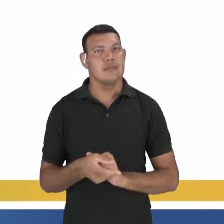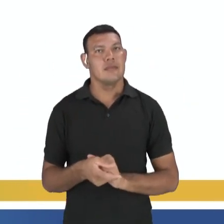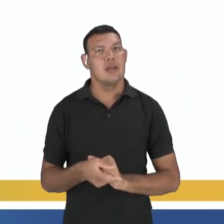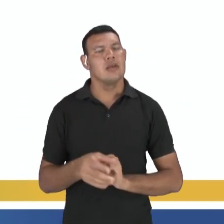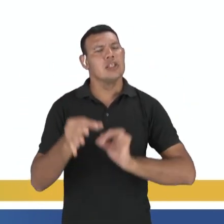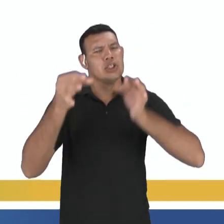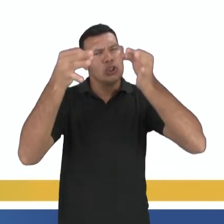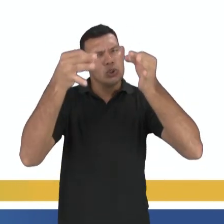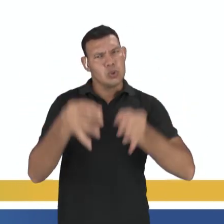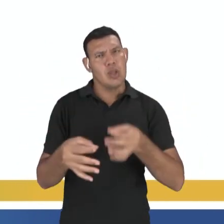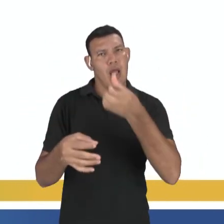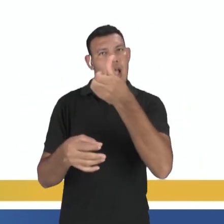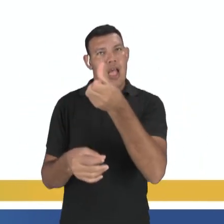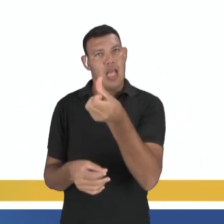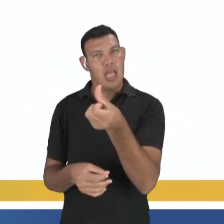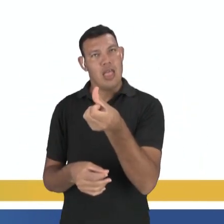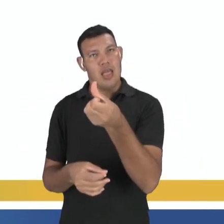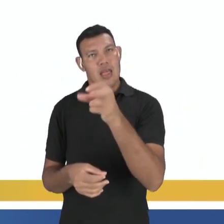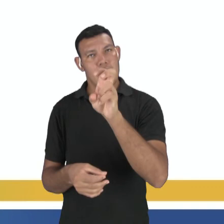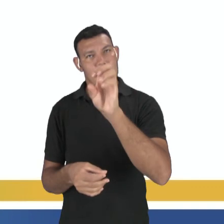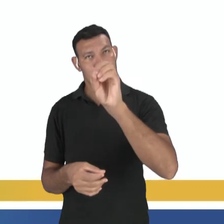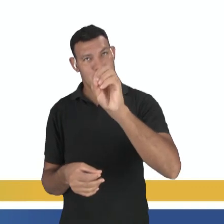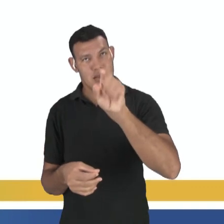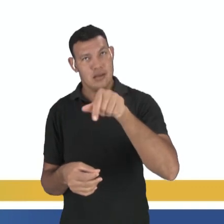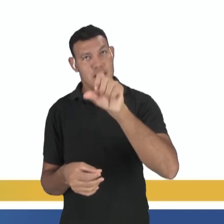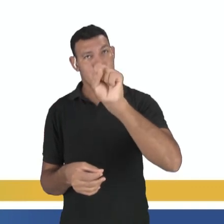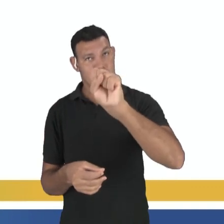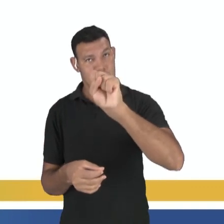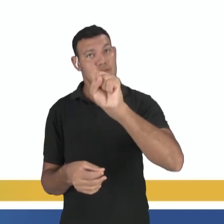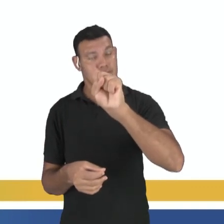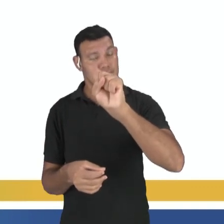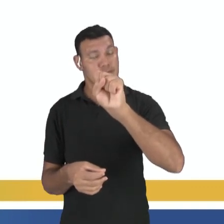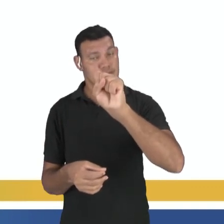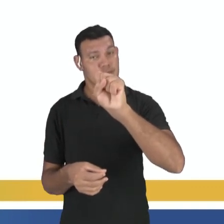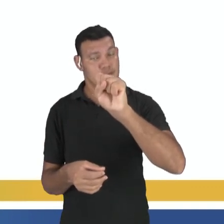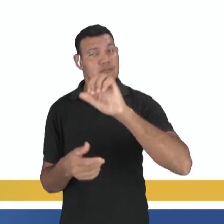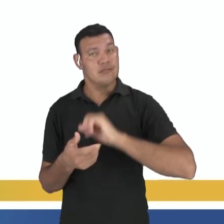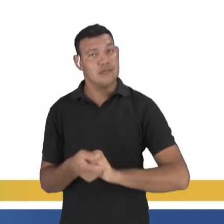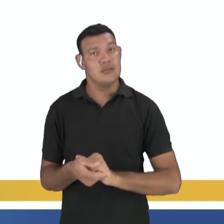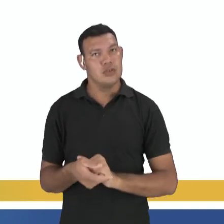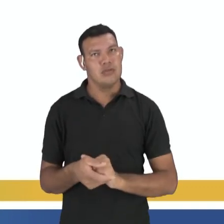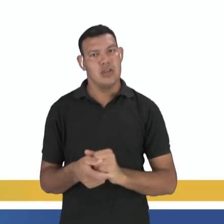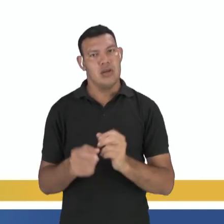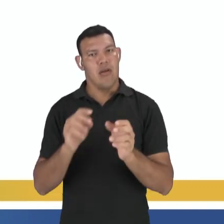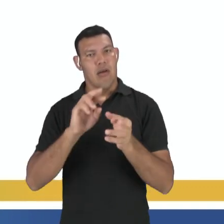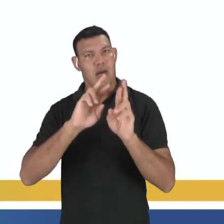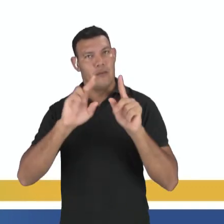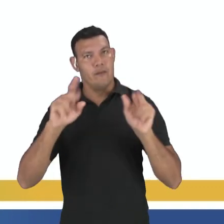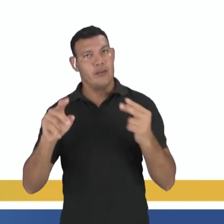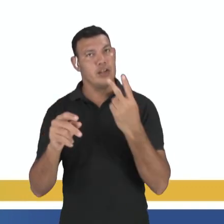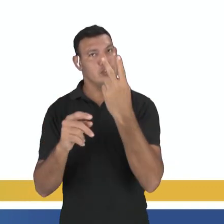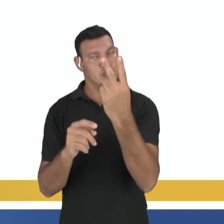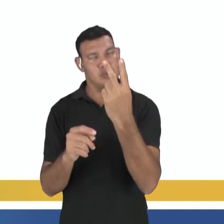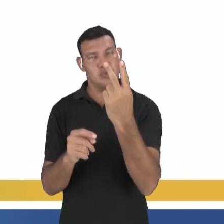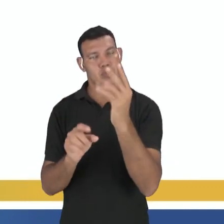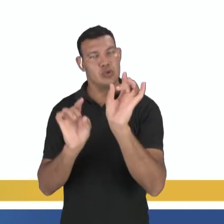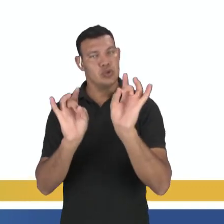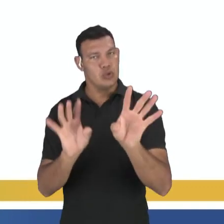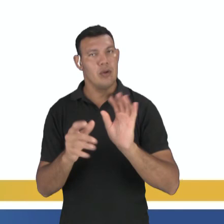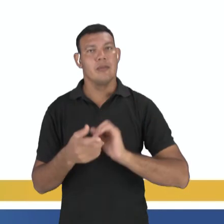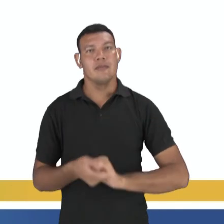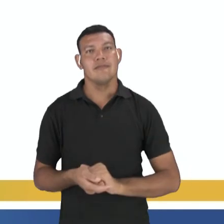ele tirou praticamente a mesma nota da média aritmética, 2 centésimos de diferença, né?